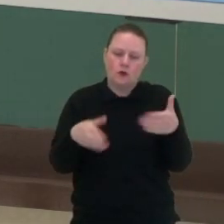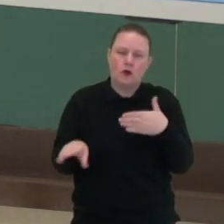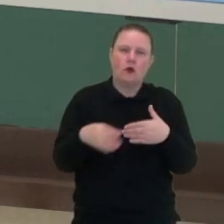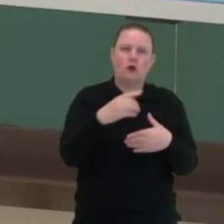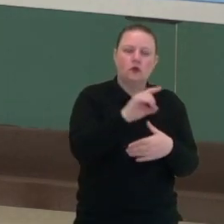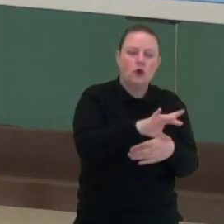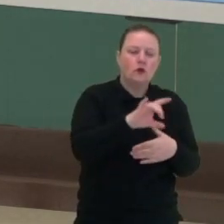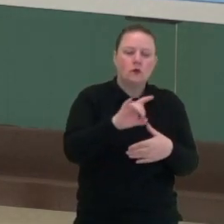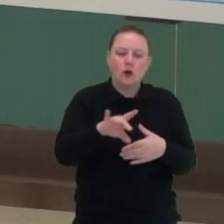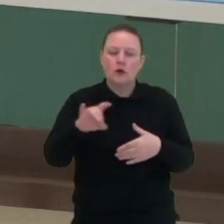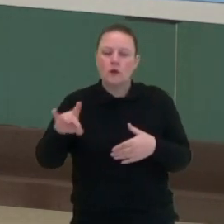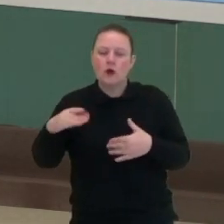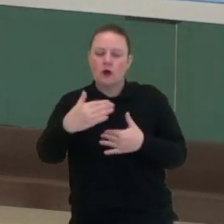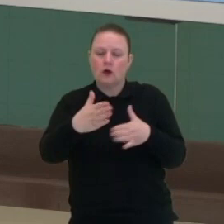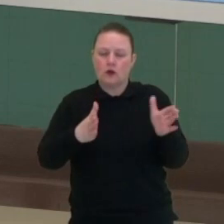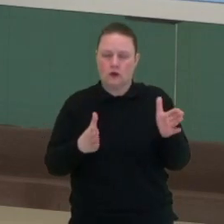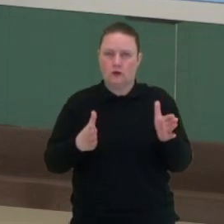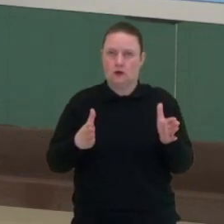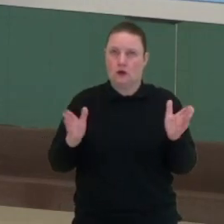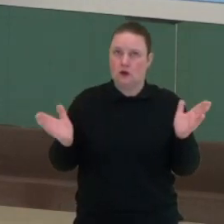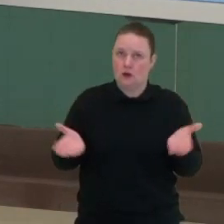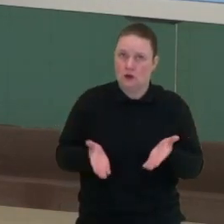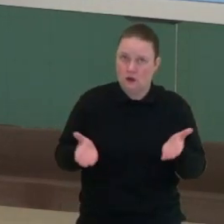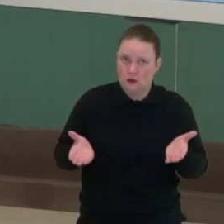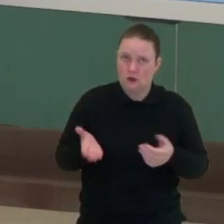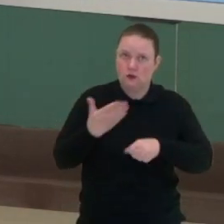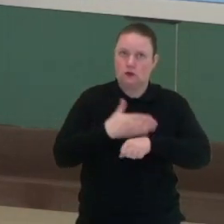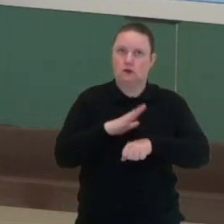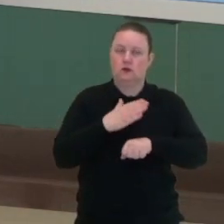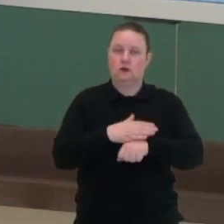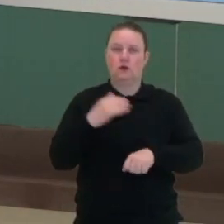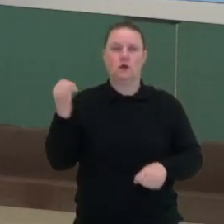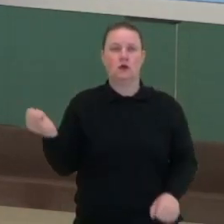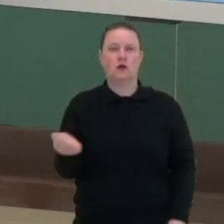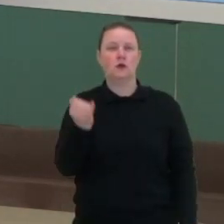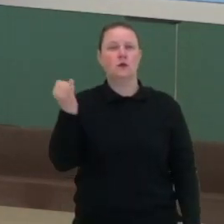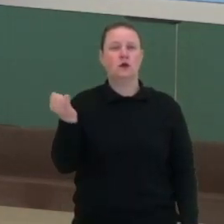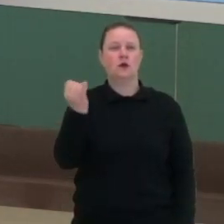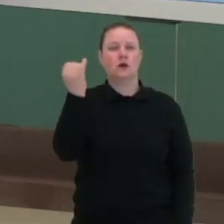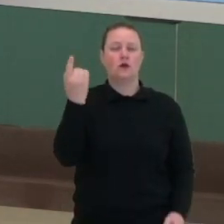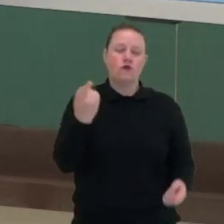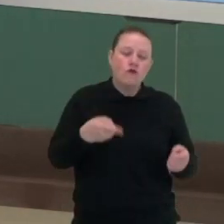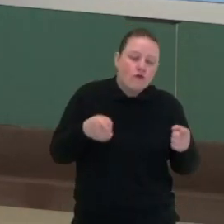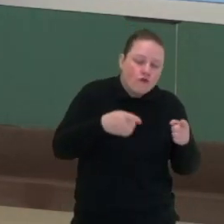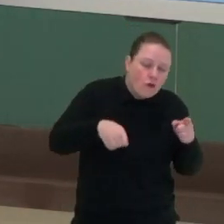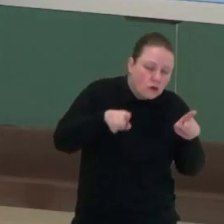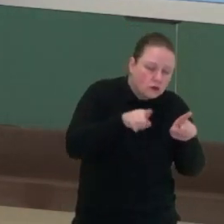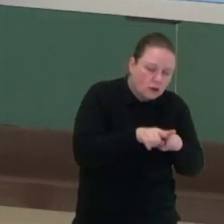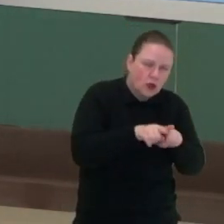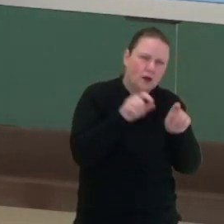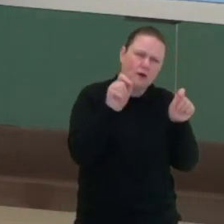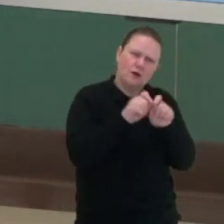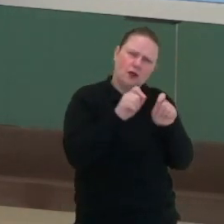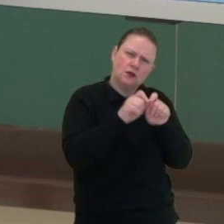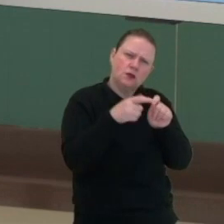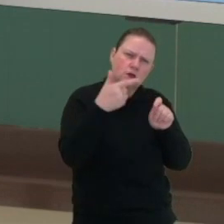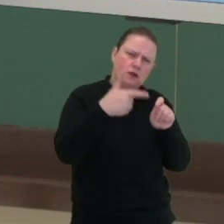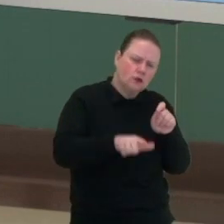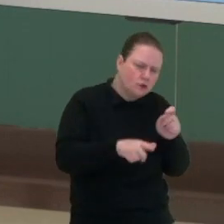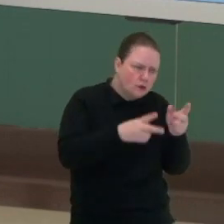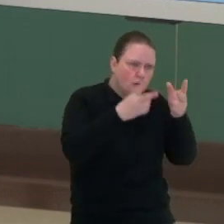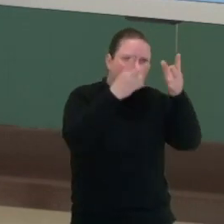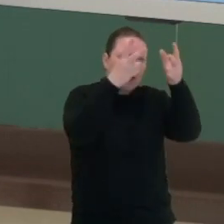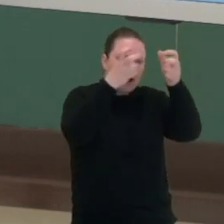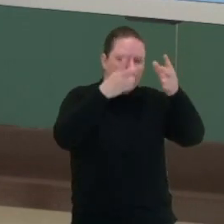dessa. Pessoal, esse exercício é importante vocês pegarem depois, fazerem com calma e enxergar cada